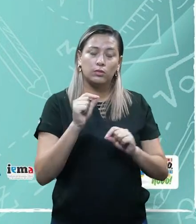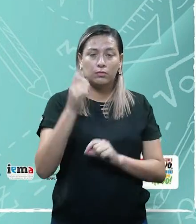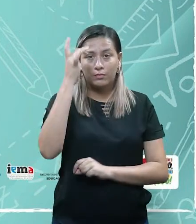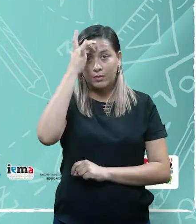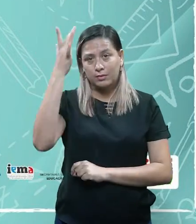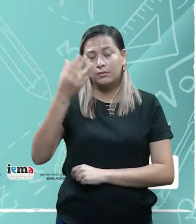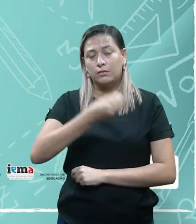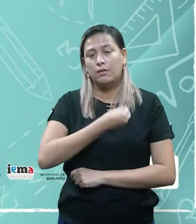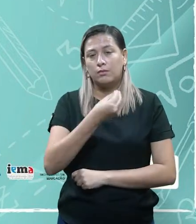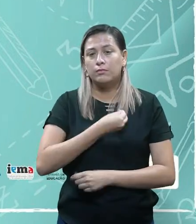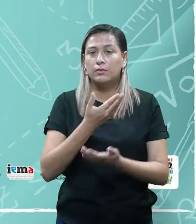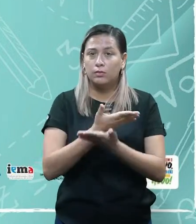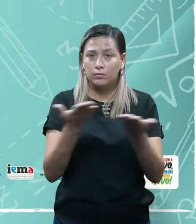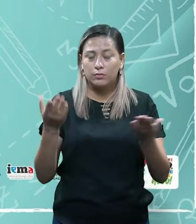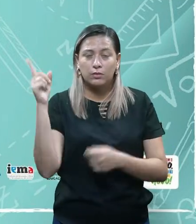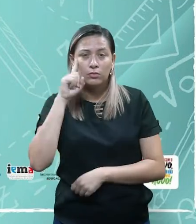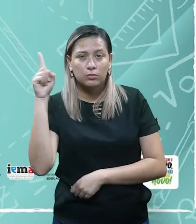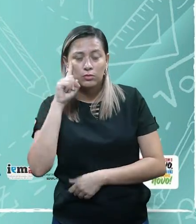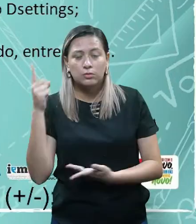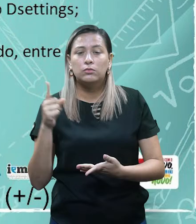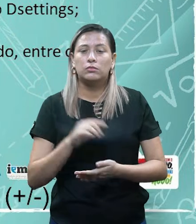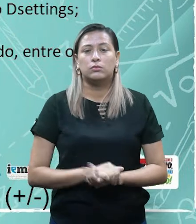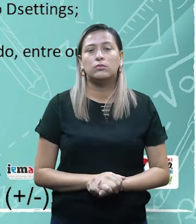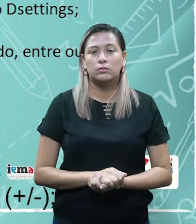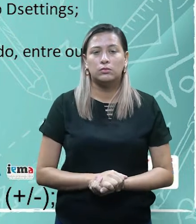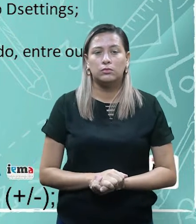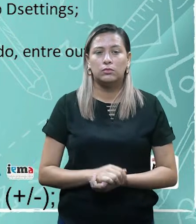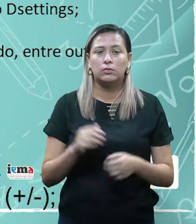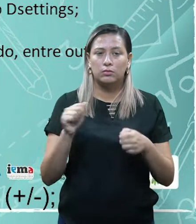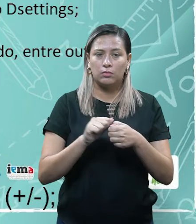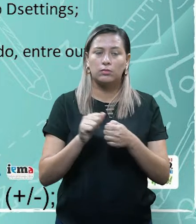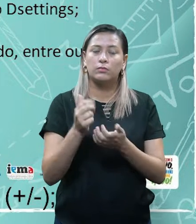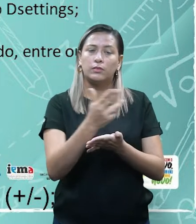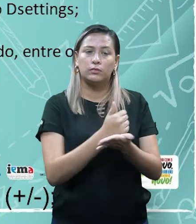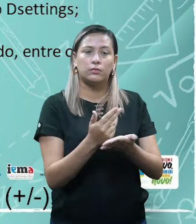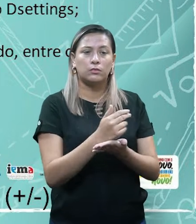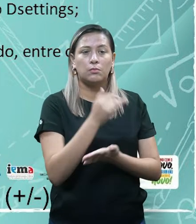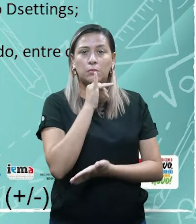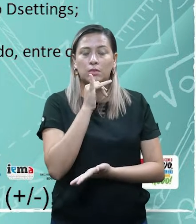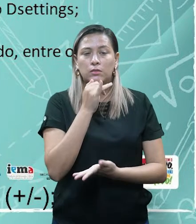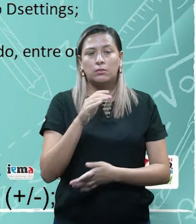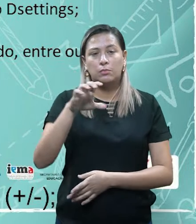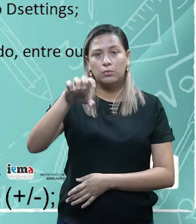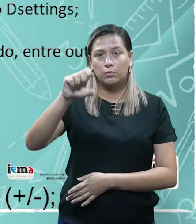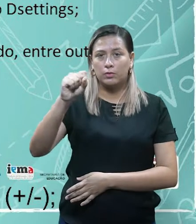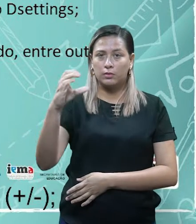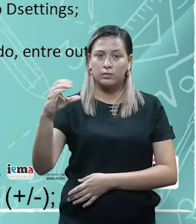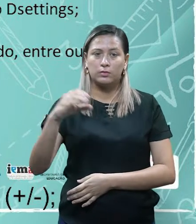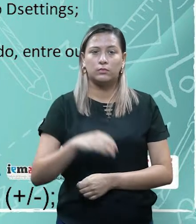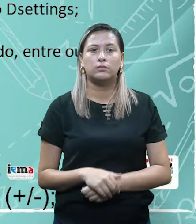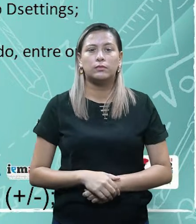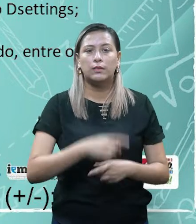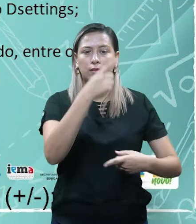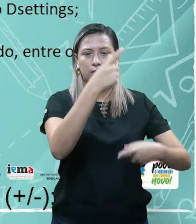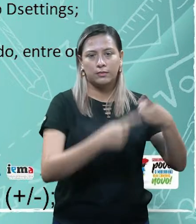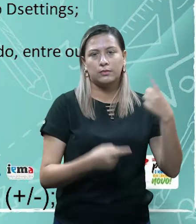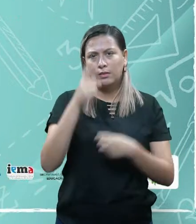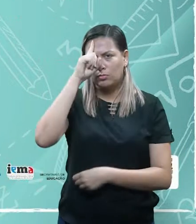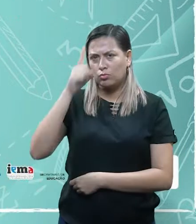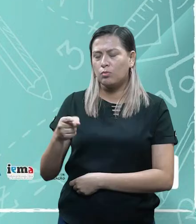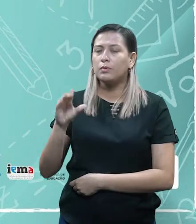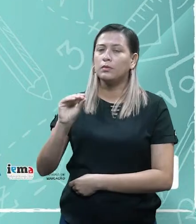de vocês no dia a dia, né? Na execução desses desenhos. Então, o ESC, geralmente ele cancela o comando ativo,